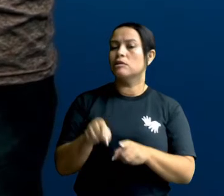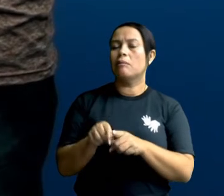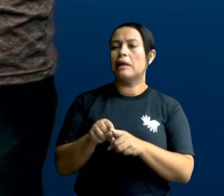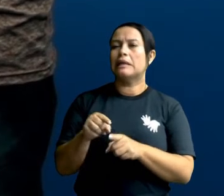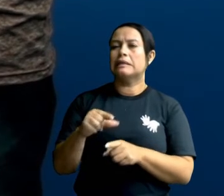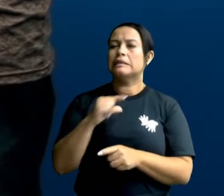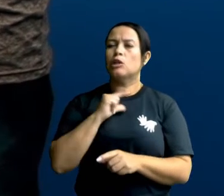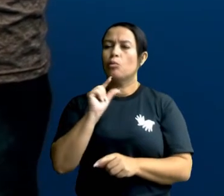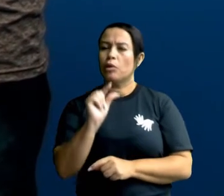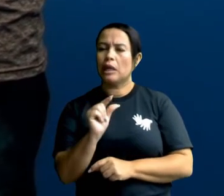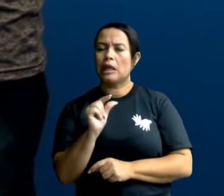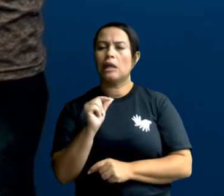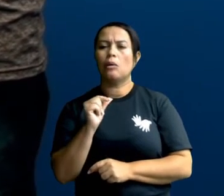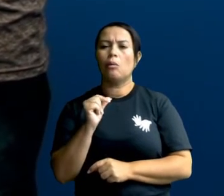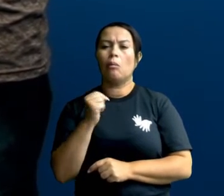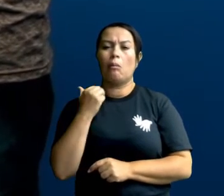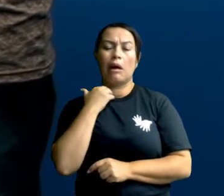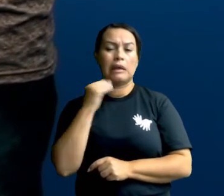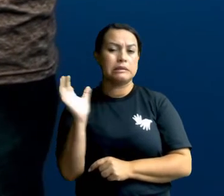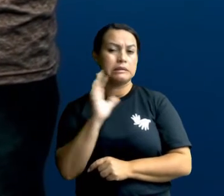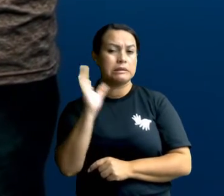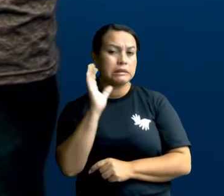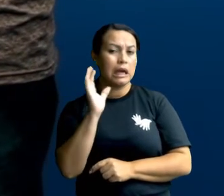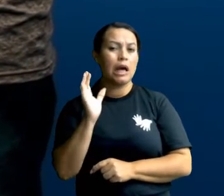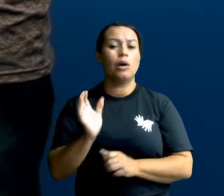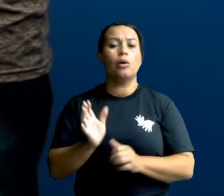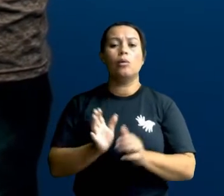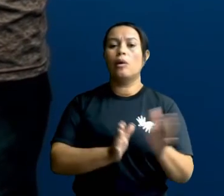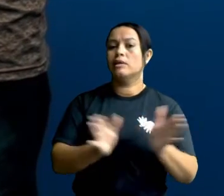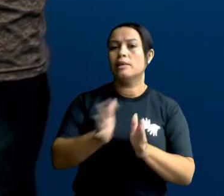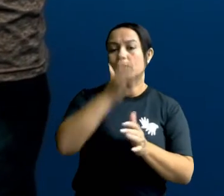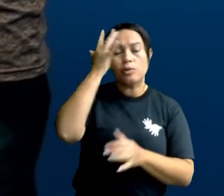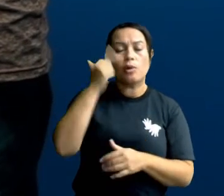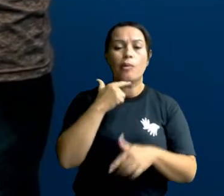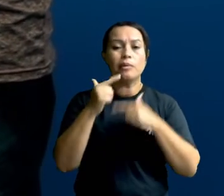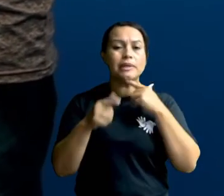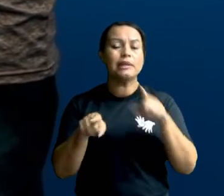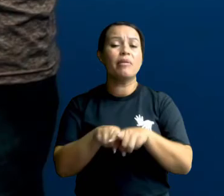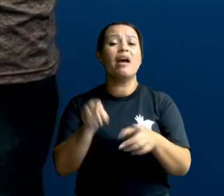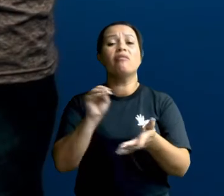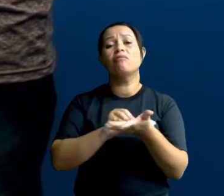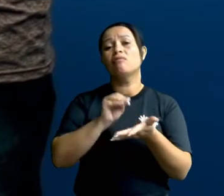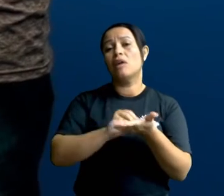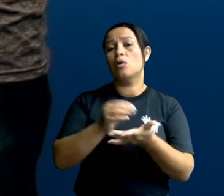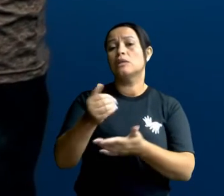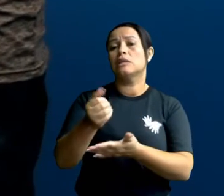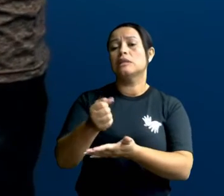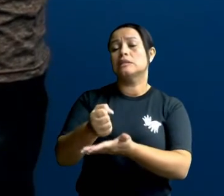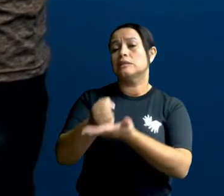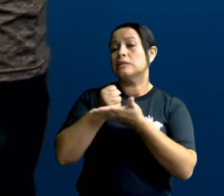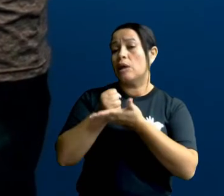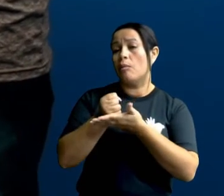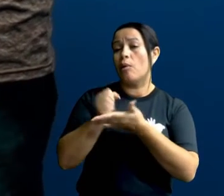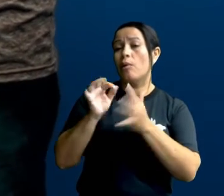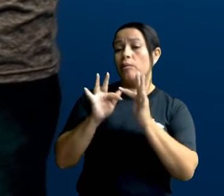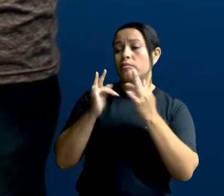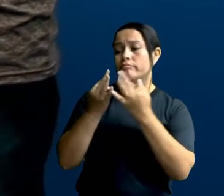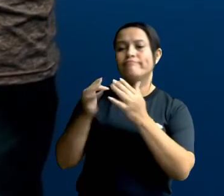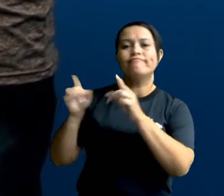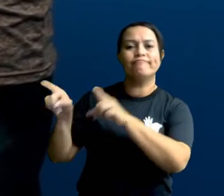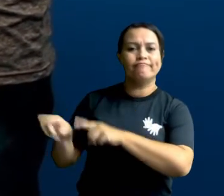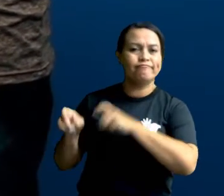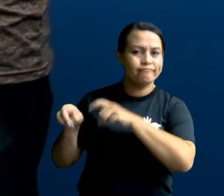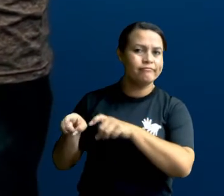produto, tornando um pouquinho mais caro e mais inacessível à população, né? A falta de apoio à agricultura familiar, que é aquela que trabalha na